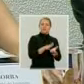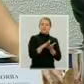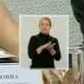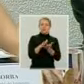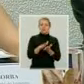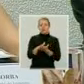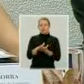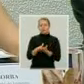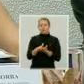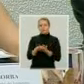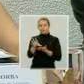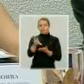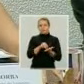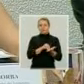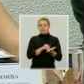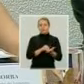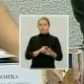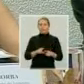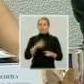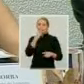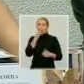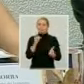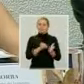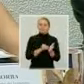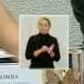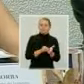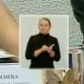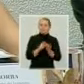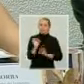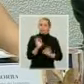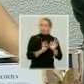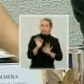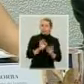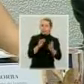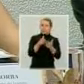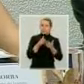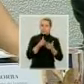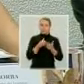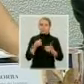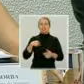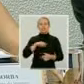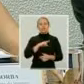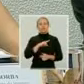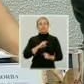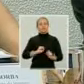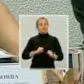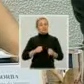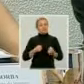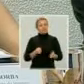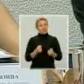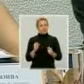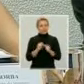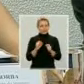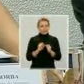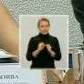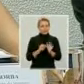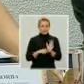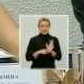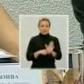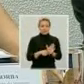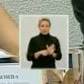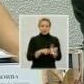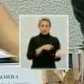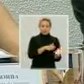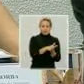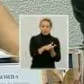demanda, nessa solicitação. Então, a gente tentou fazer o atendimento dessa impressão